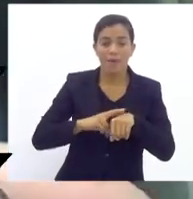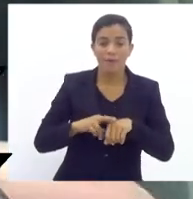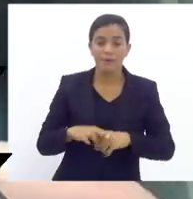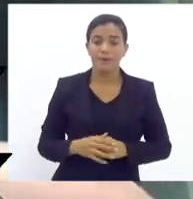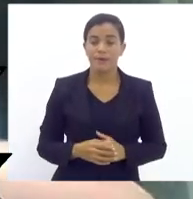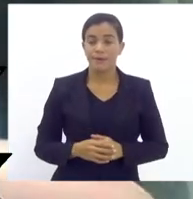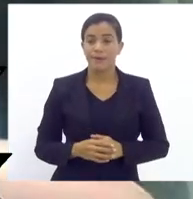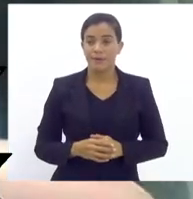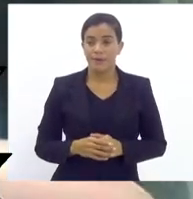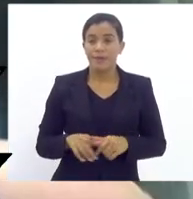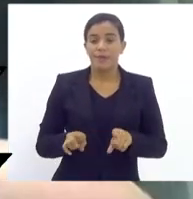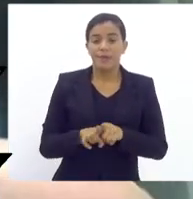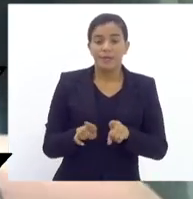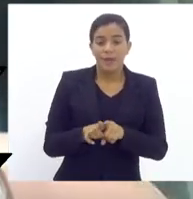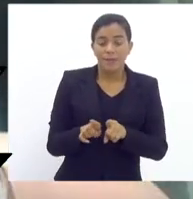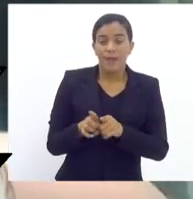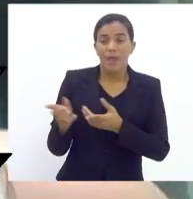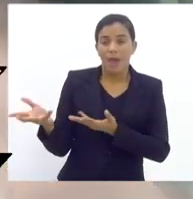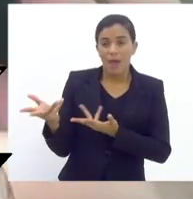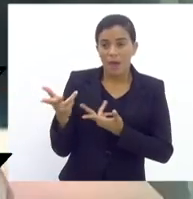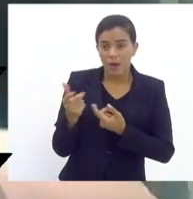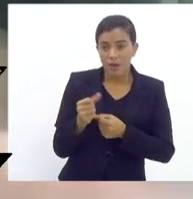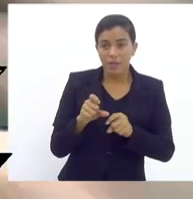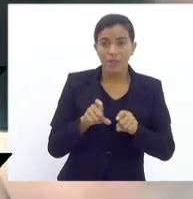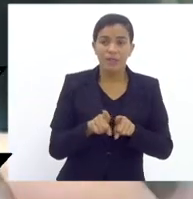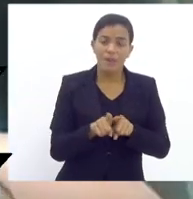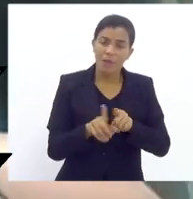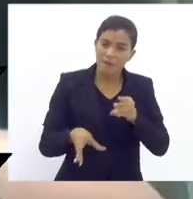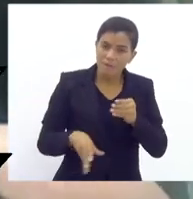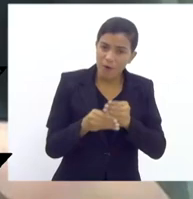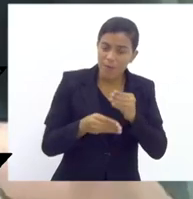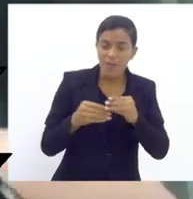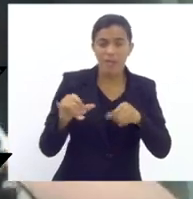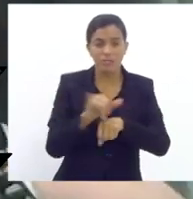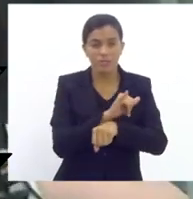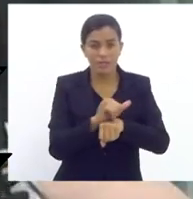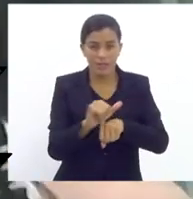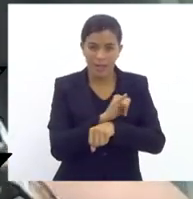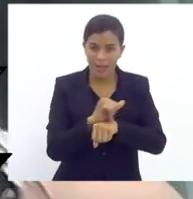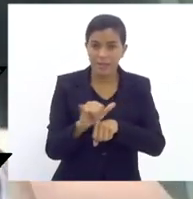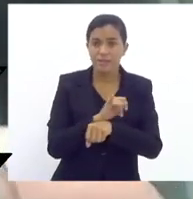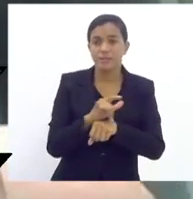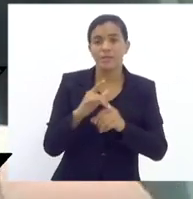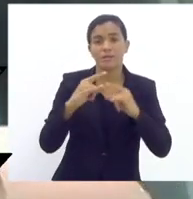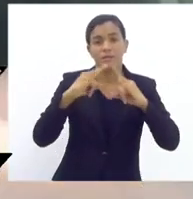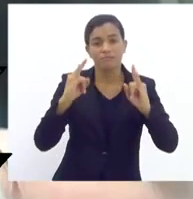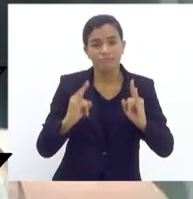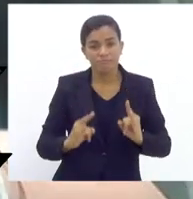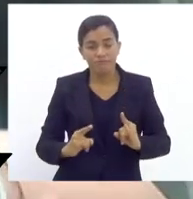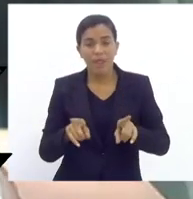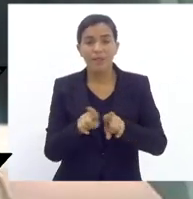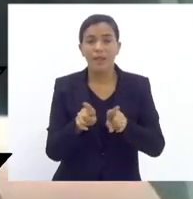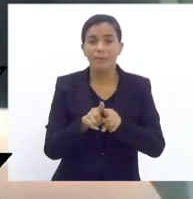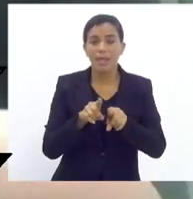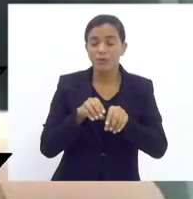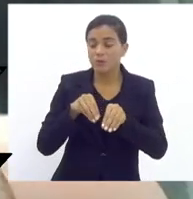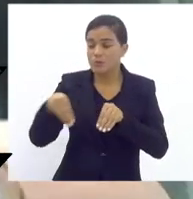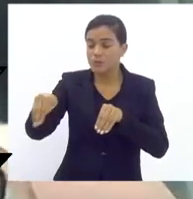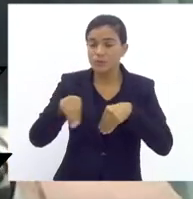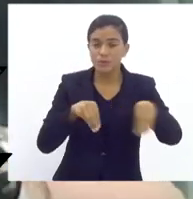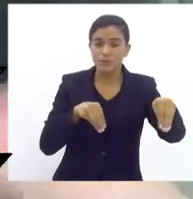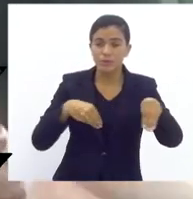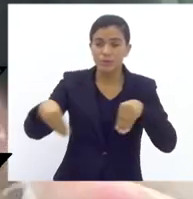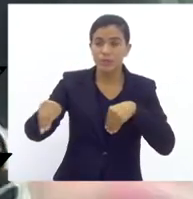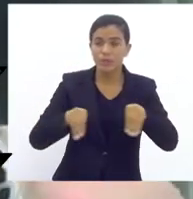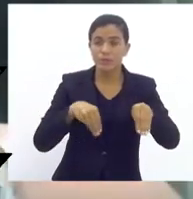mil pessoas acolhidas então comentários estratégias de saída desses abrigos e do deslocamento